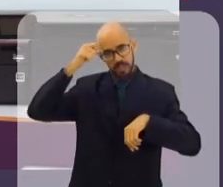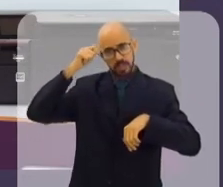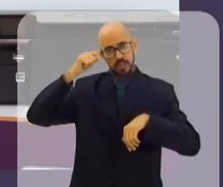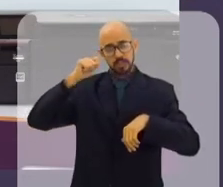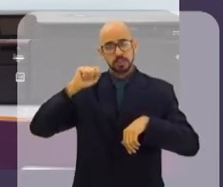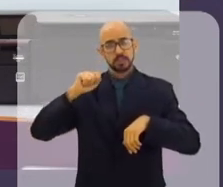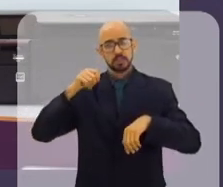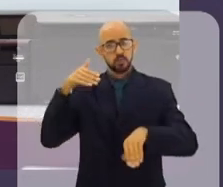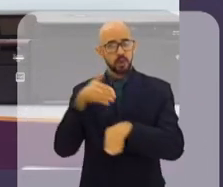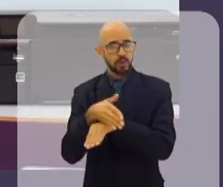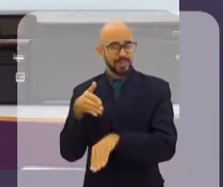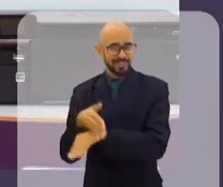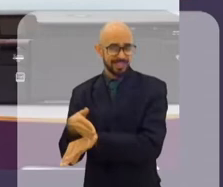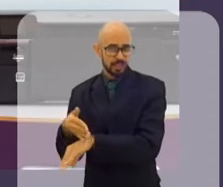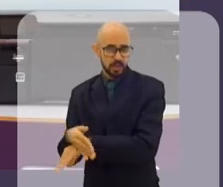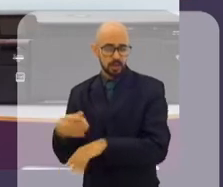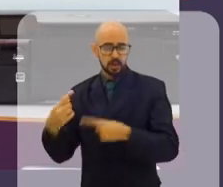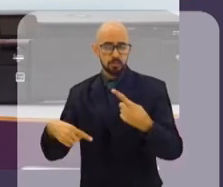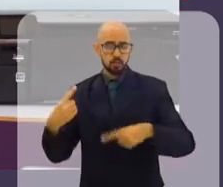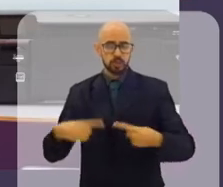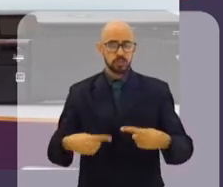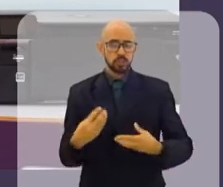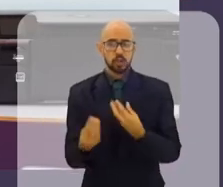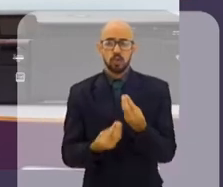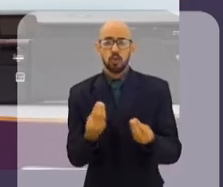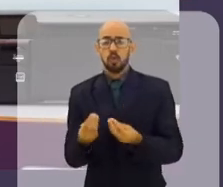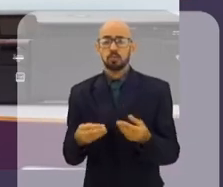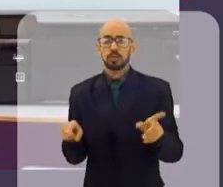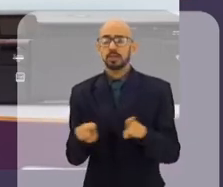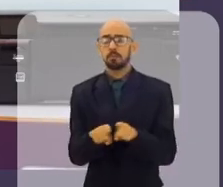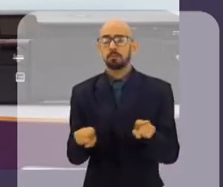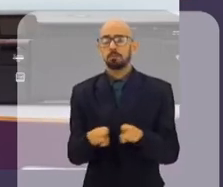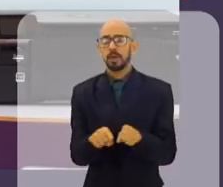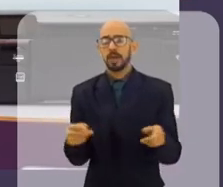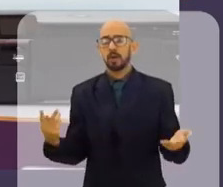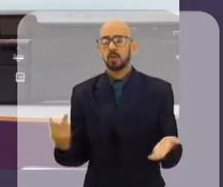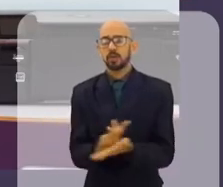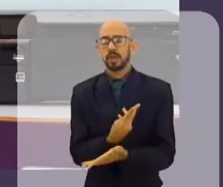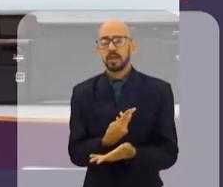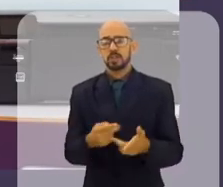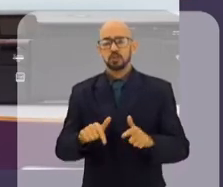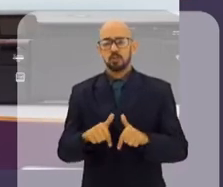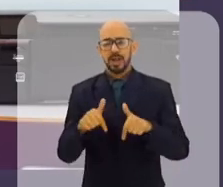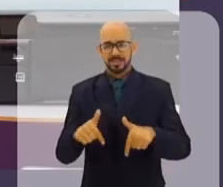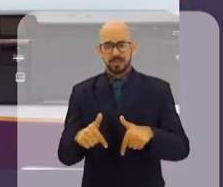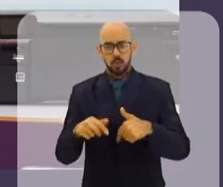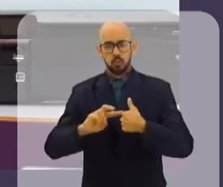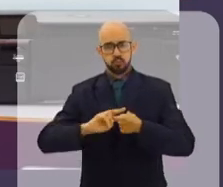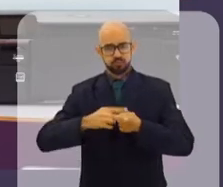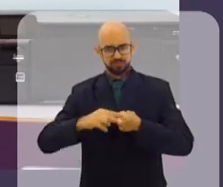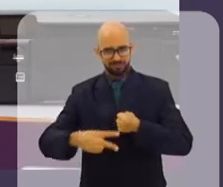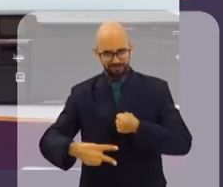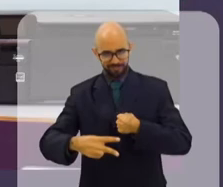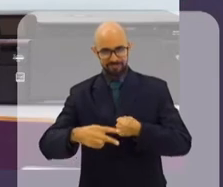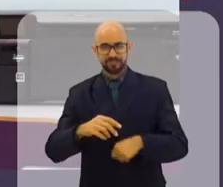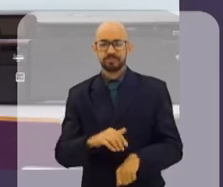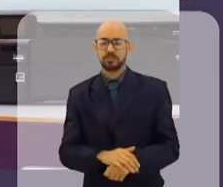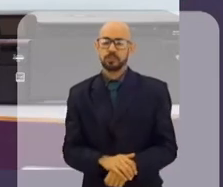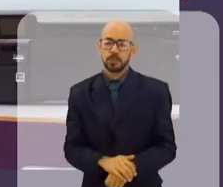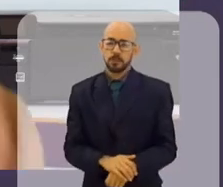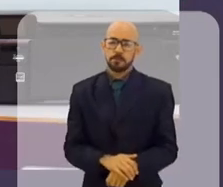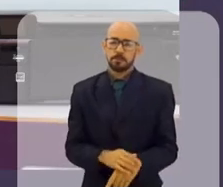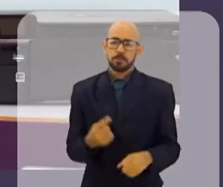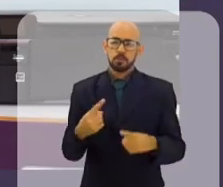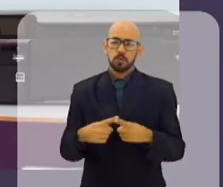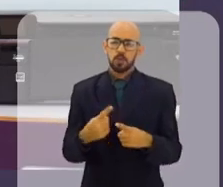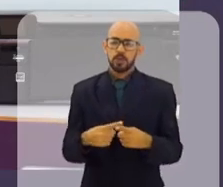foram entrando na política, né, como é que também acontece uma reação, né? E aí a